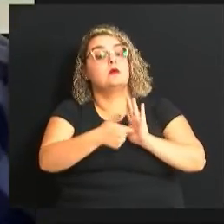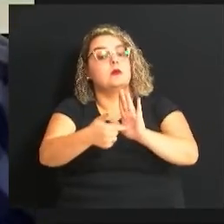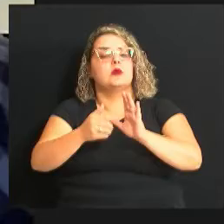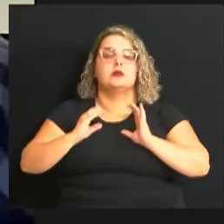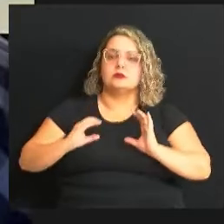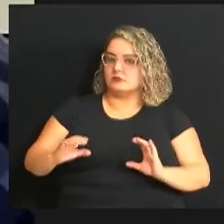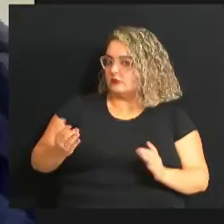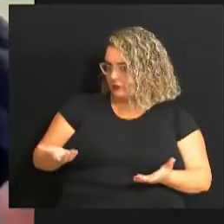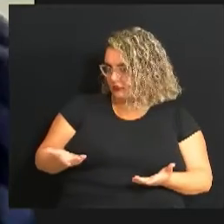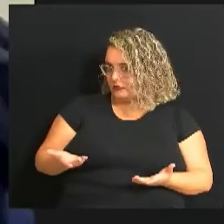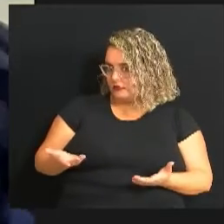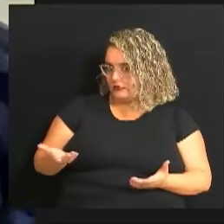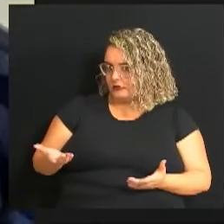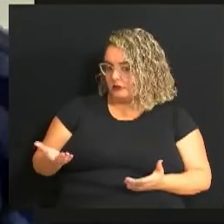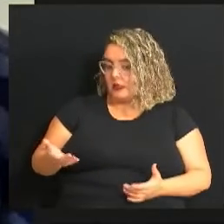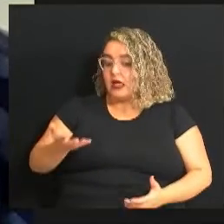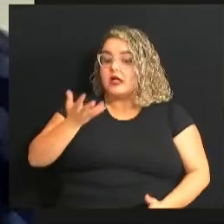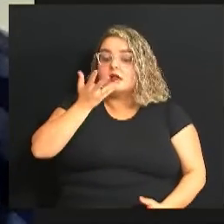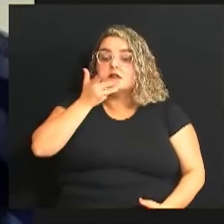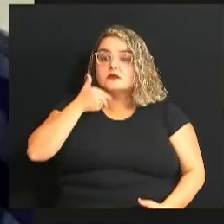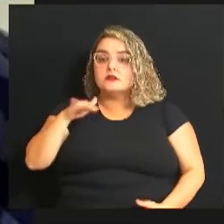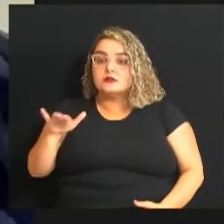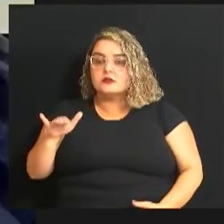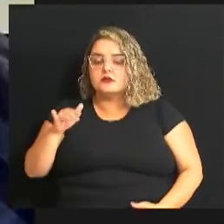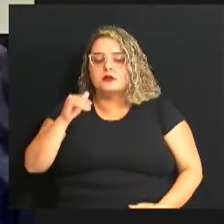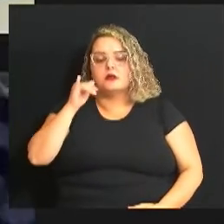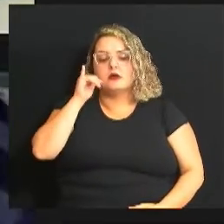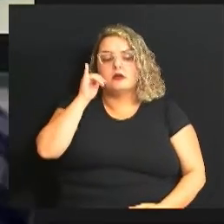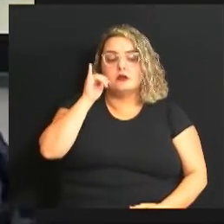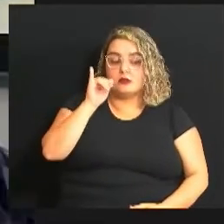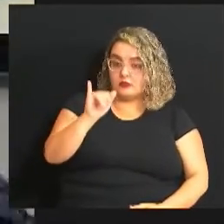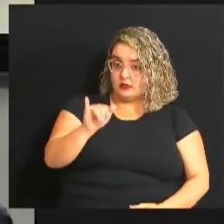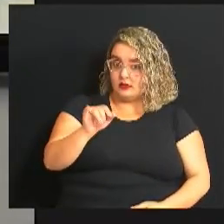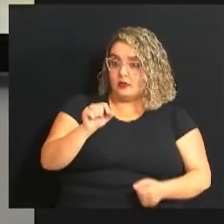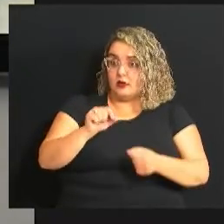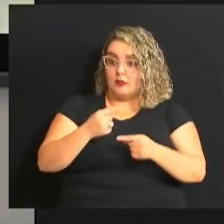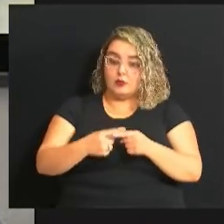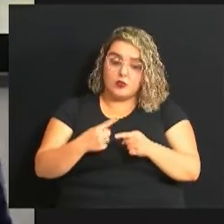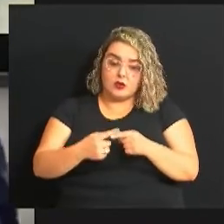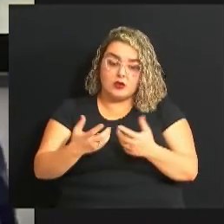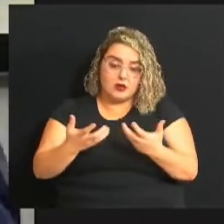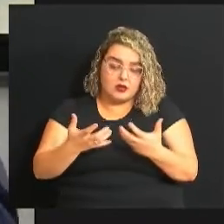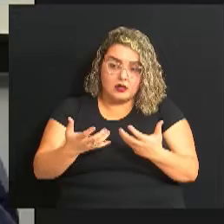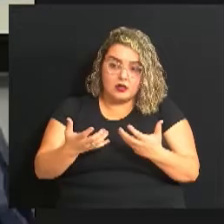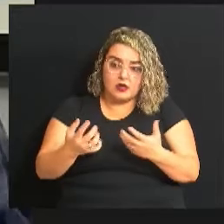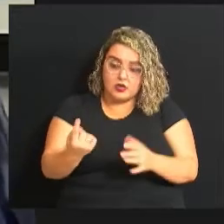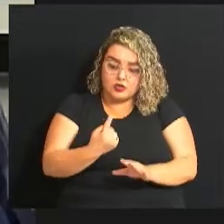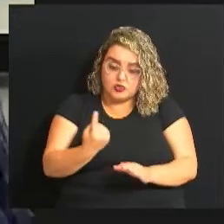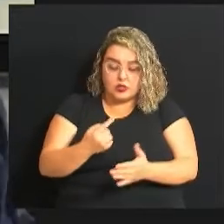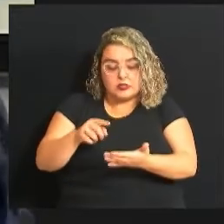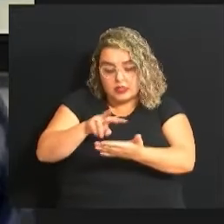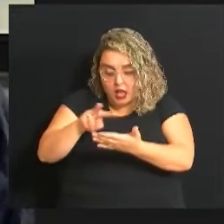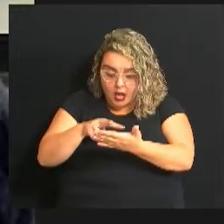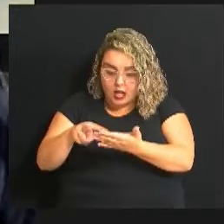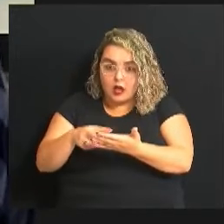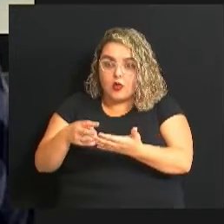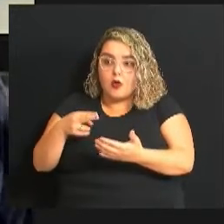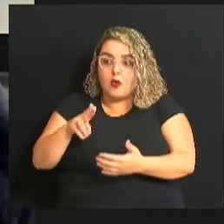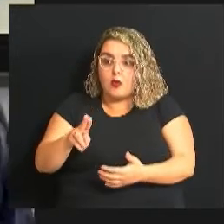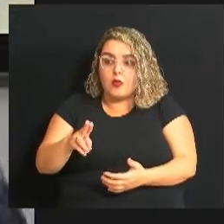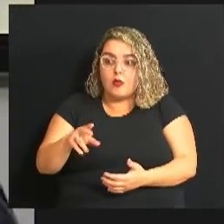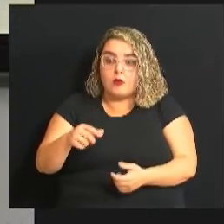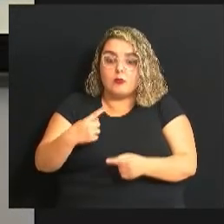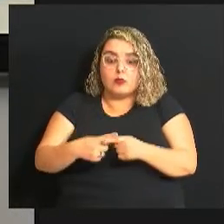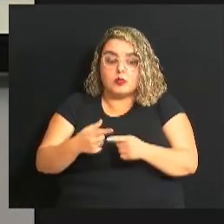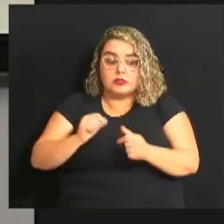aquela criança que está evitando outras pessoas faz isso porque ela realmente quer ficar sozinha lendo um livro, ou porque ela tem tanta ansiedade